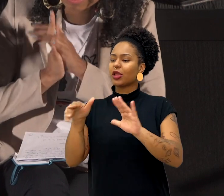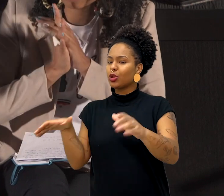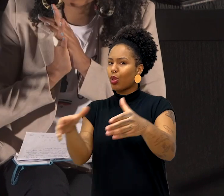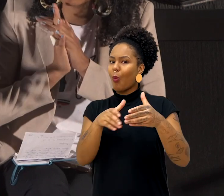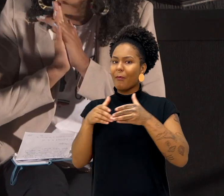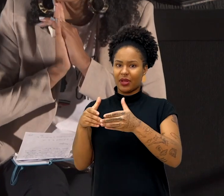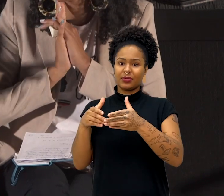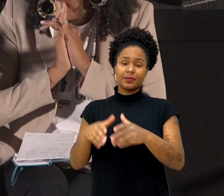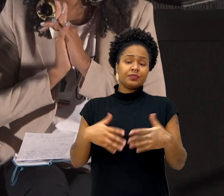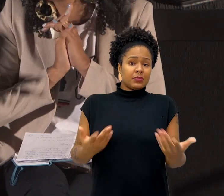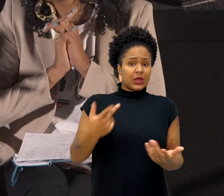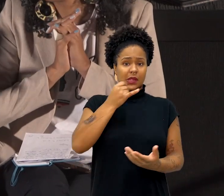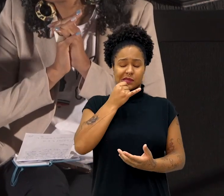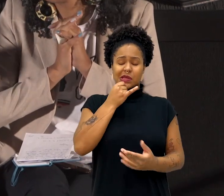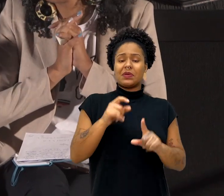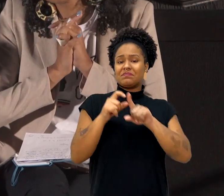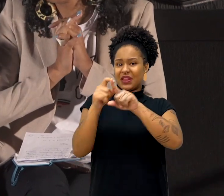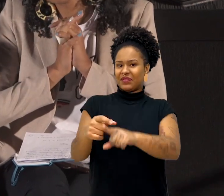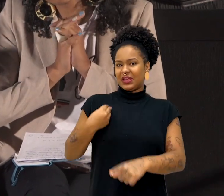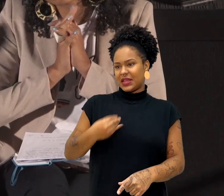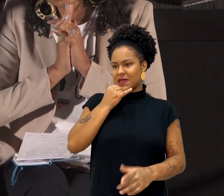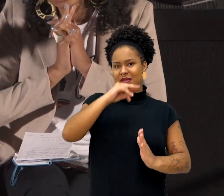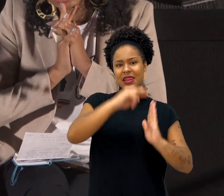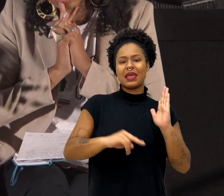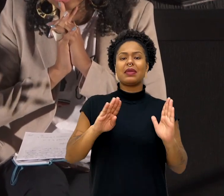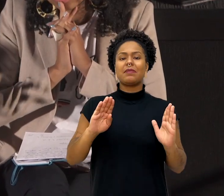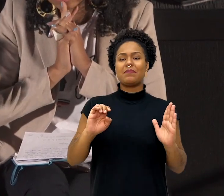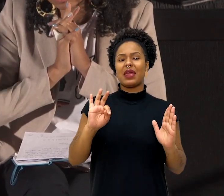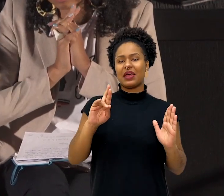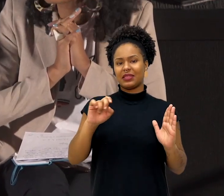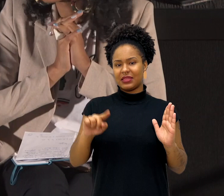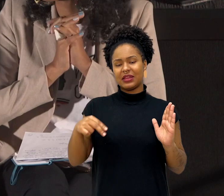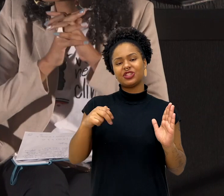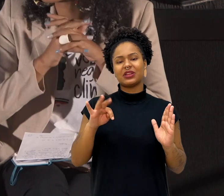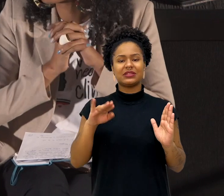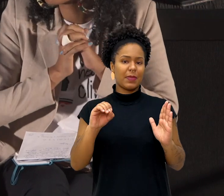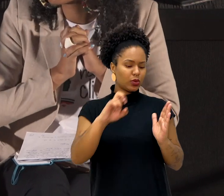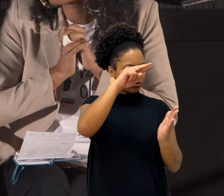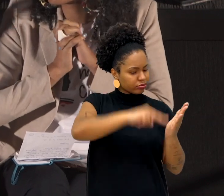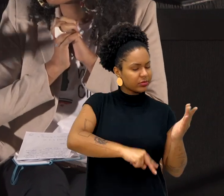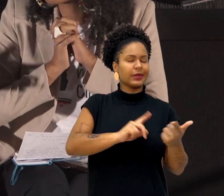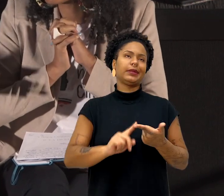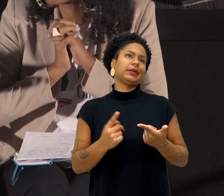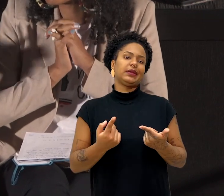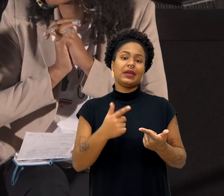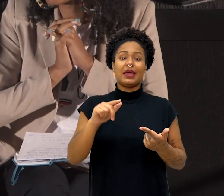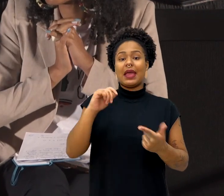as periferias que a gente vivencia, quando a gente lê, por exemplo, Beatriz Nascimento, quando a gente